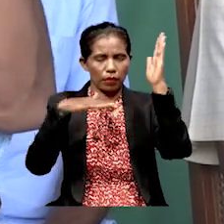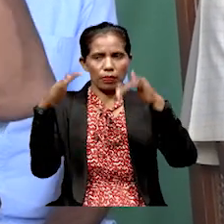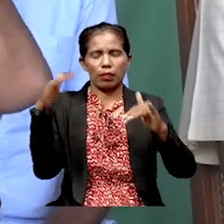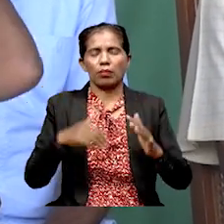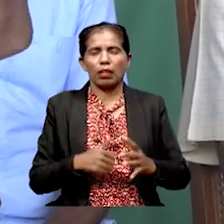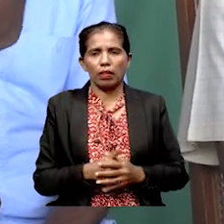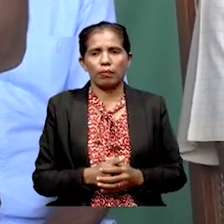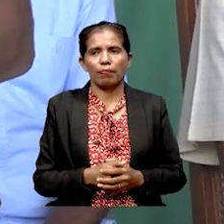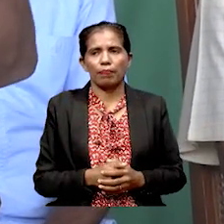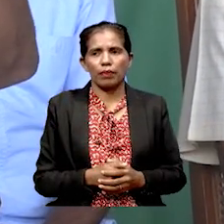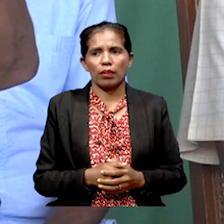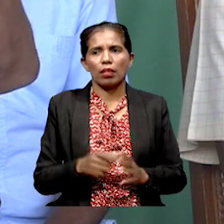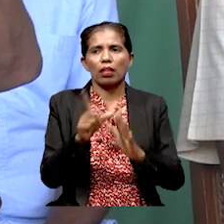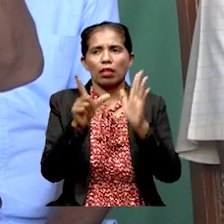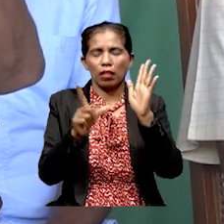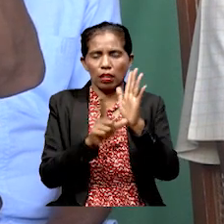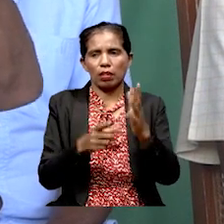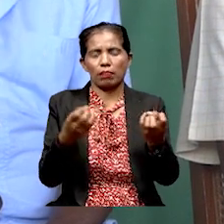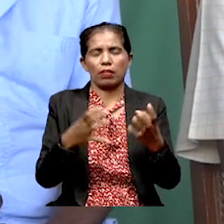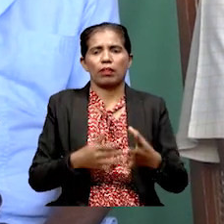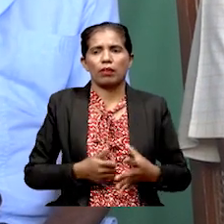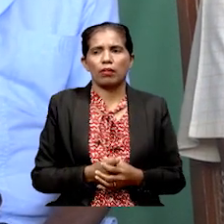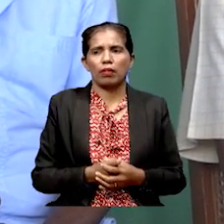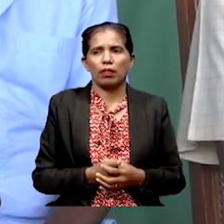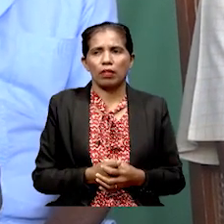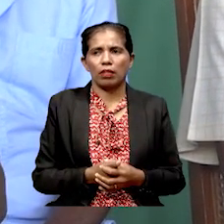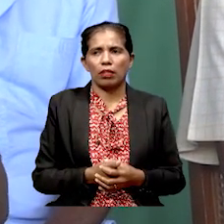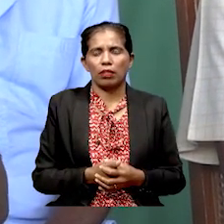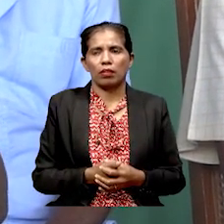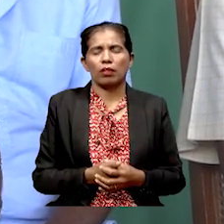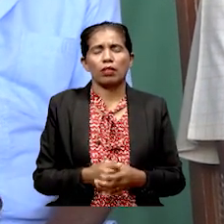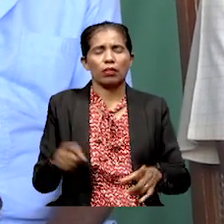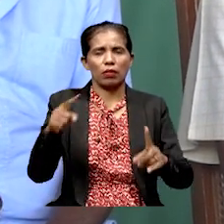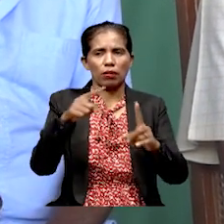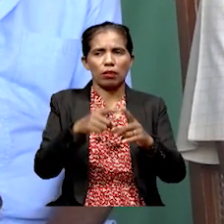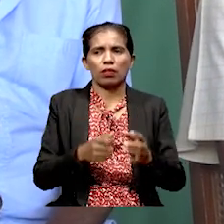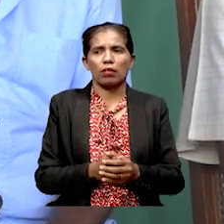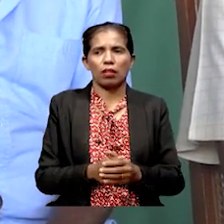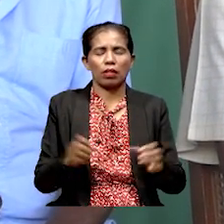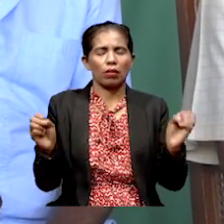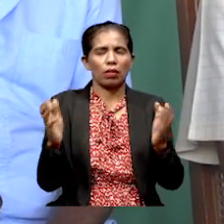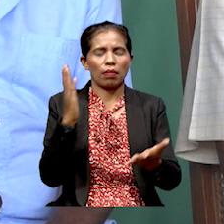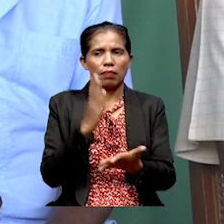ver barco, todo dia no mandato, na rua sair,